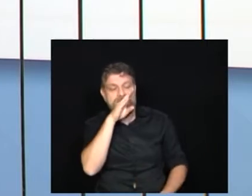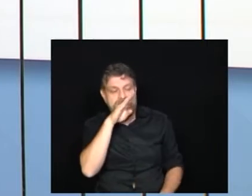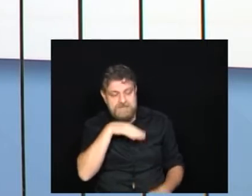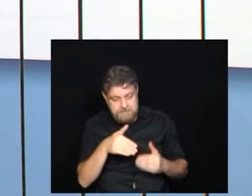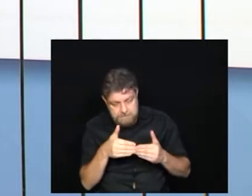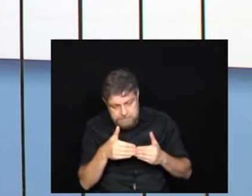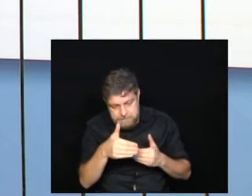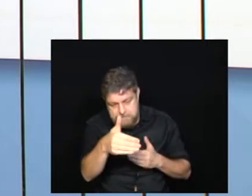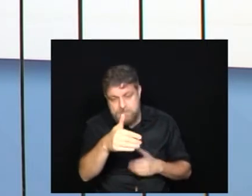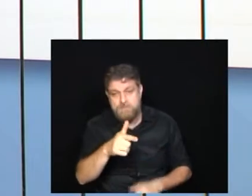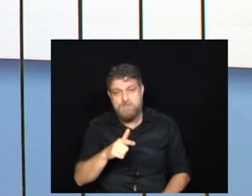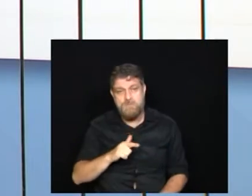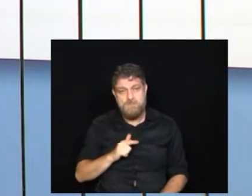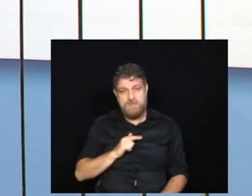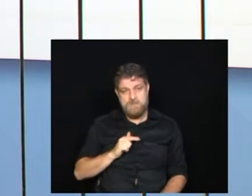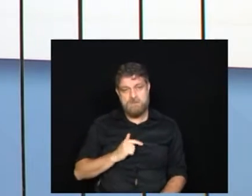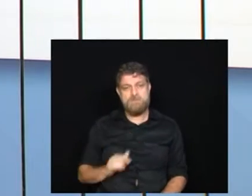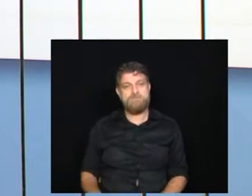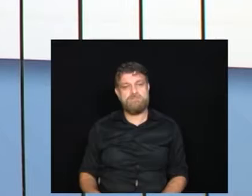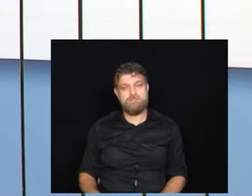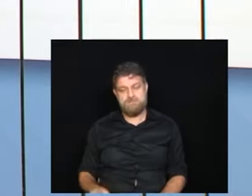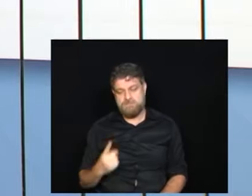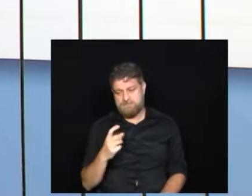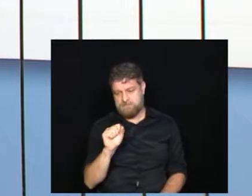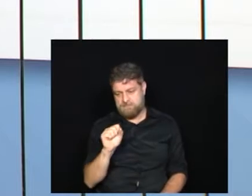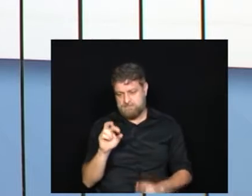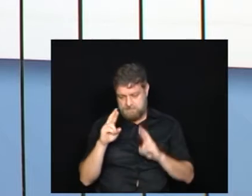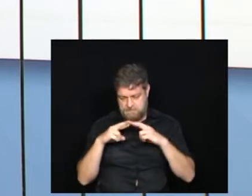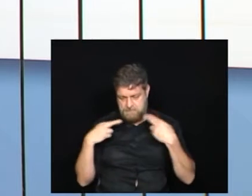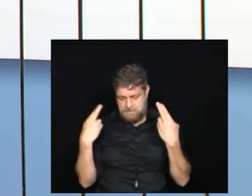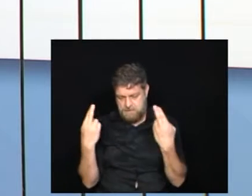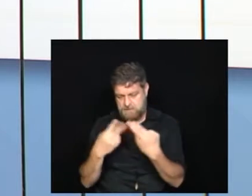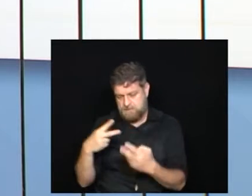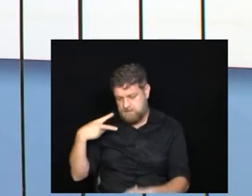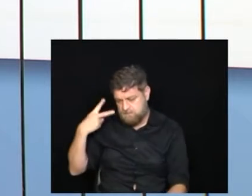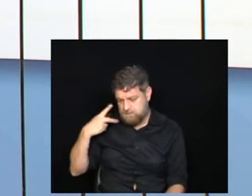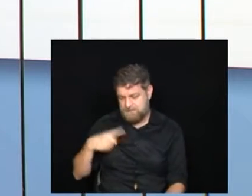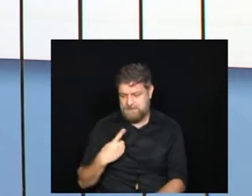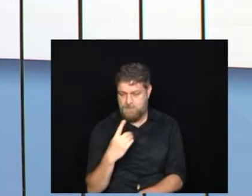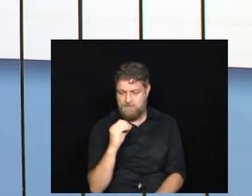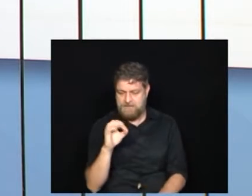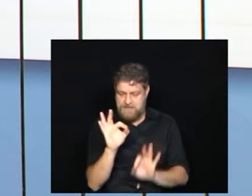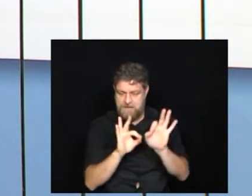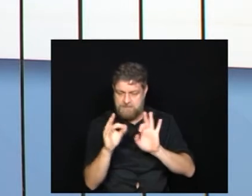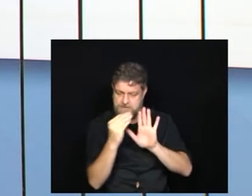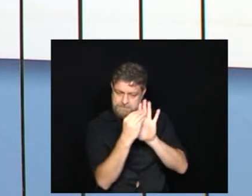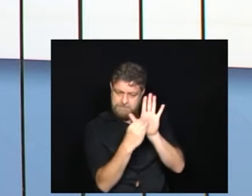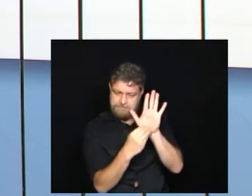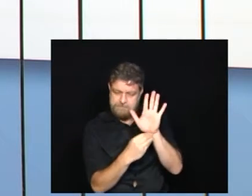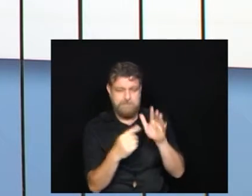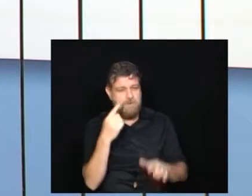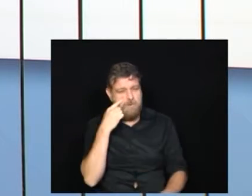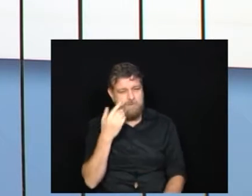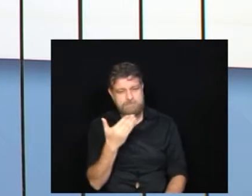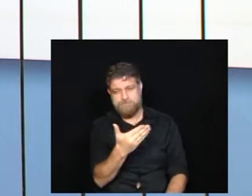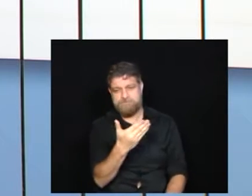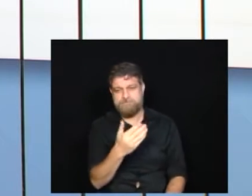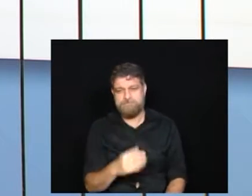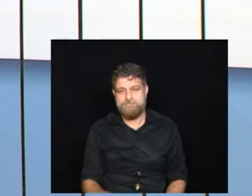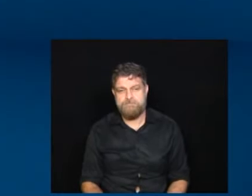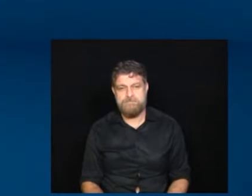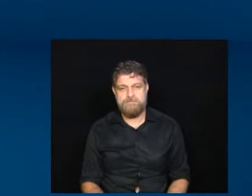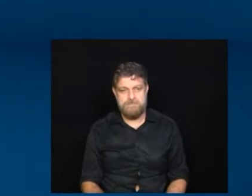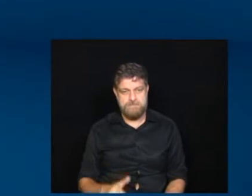tarde, então, nós temos aí a 18ª reunião ordinária com 10 projetos na pauta. Confira.